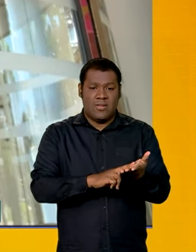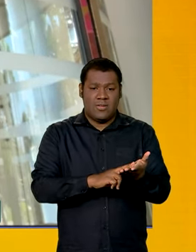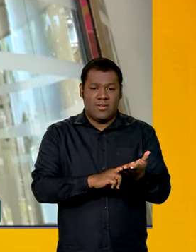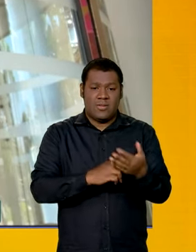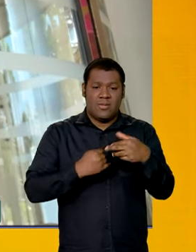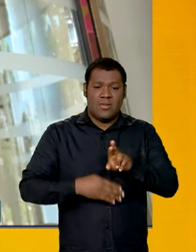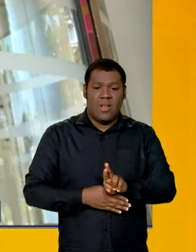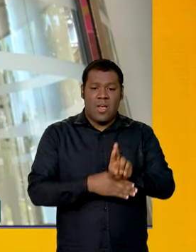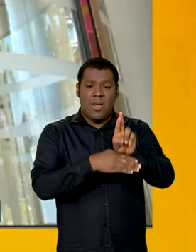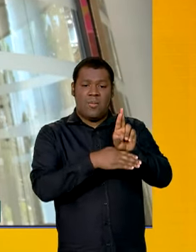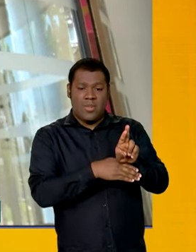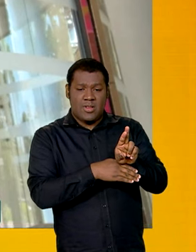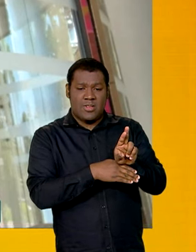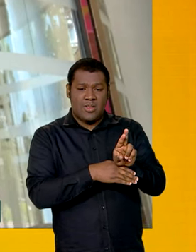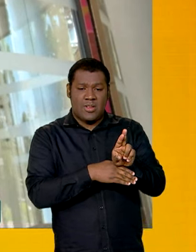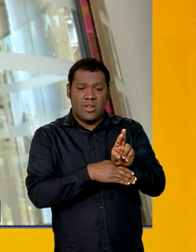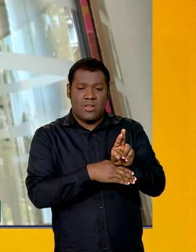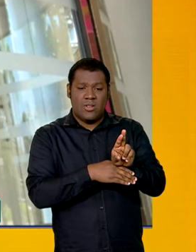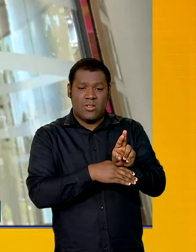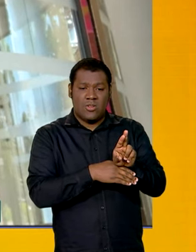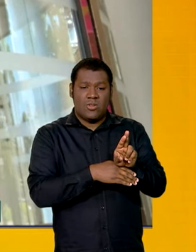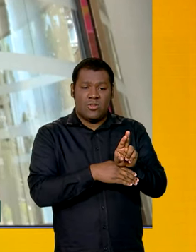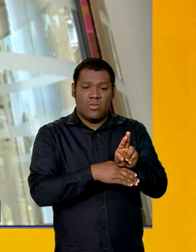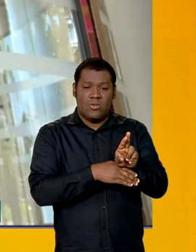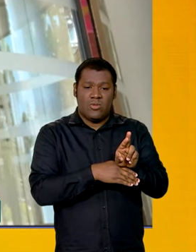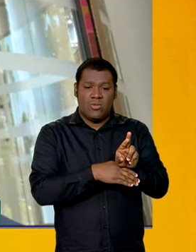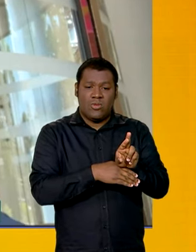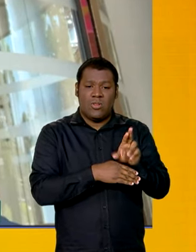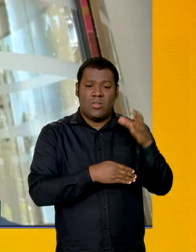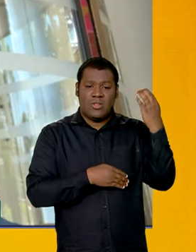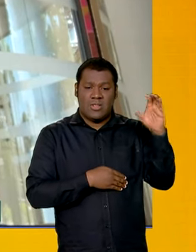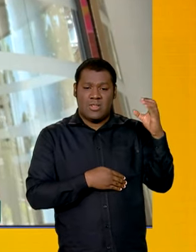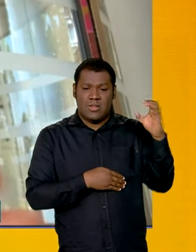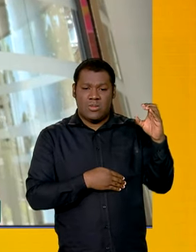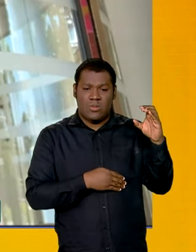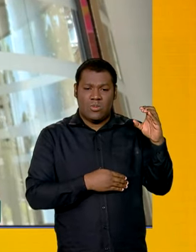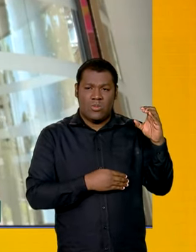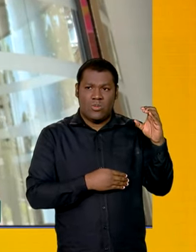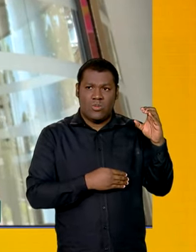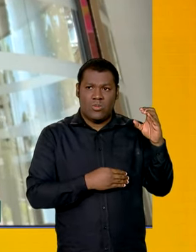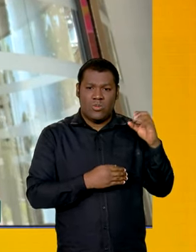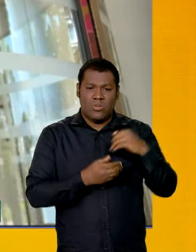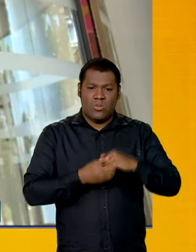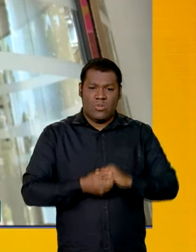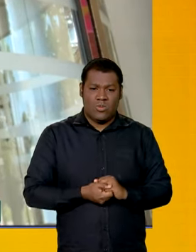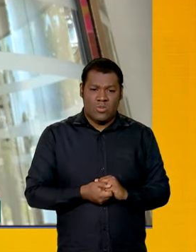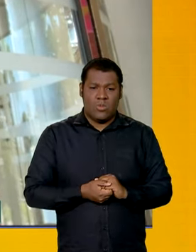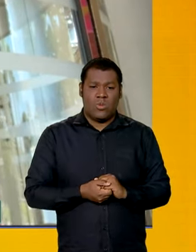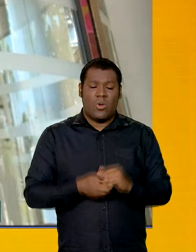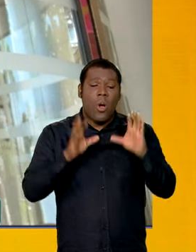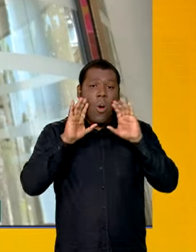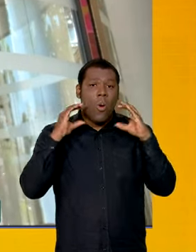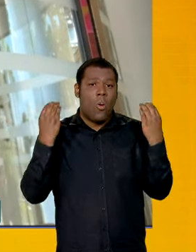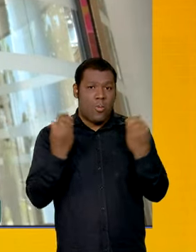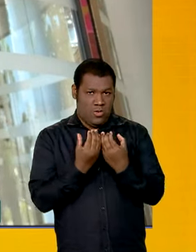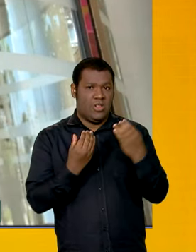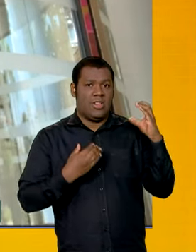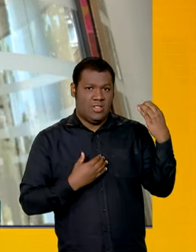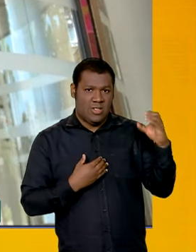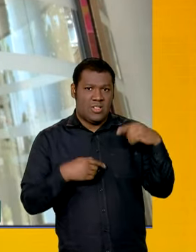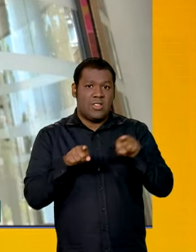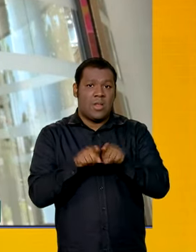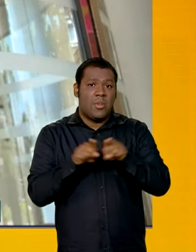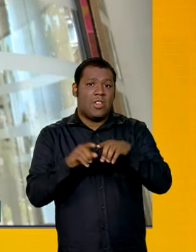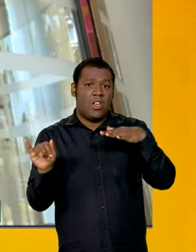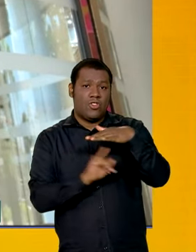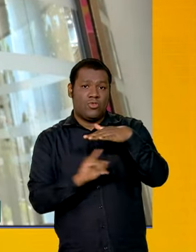movimento integrado da ciência. E quando eu falo isso, eu estou dizendo, incluindo a comunidade científica e as